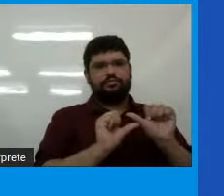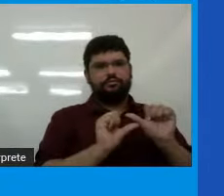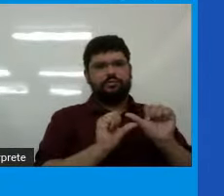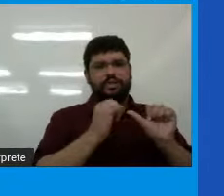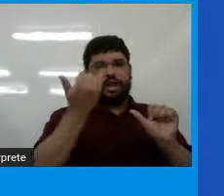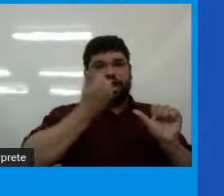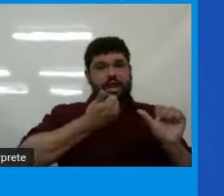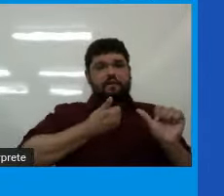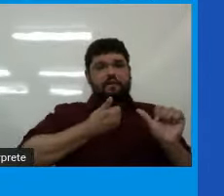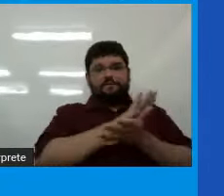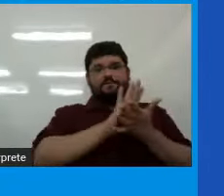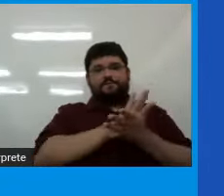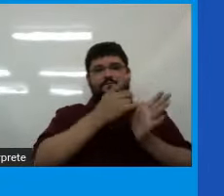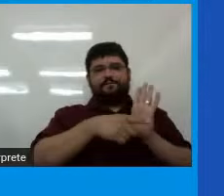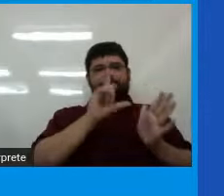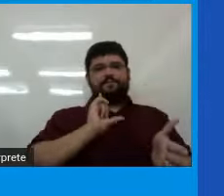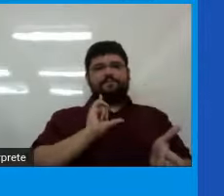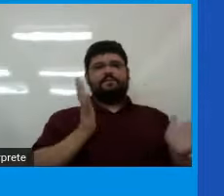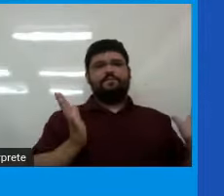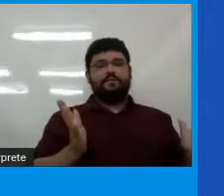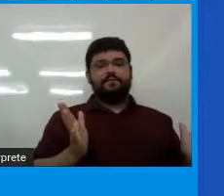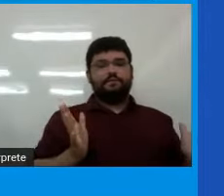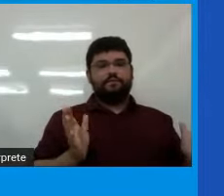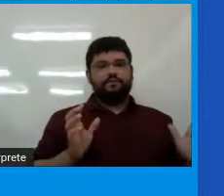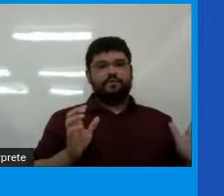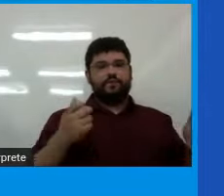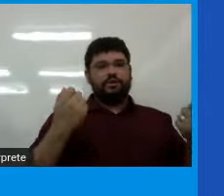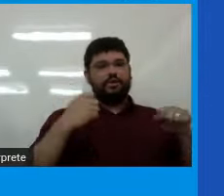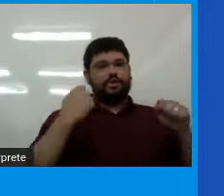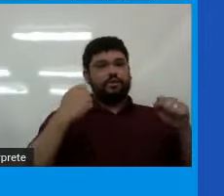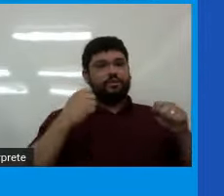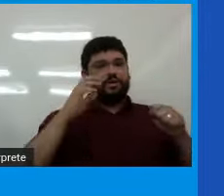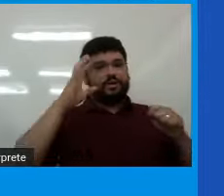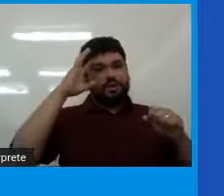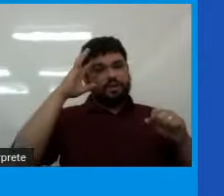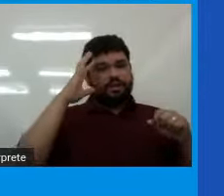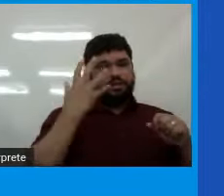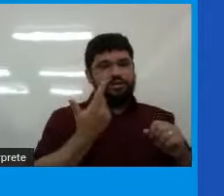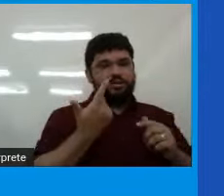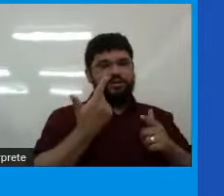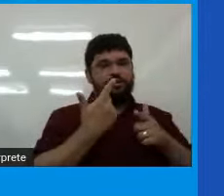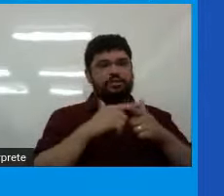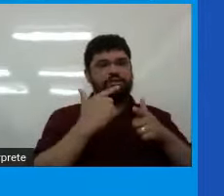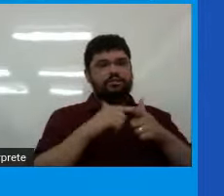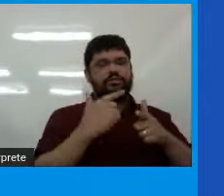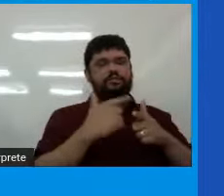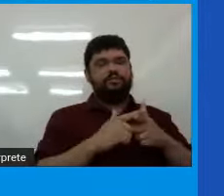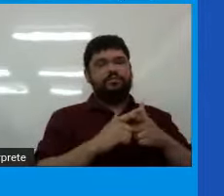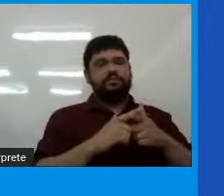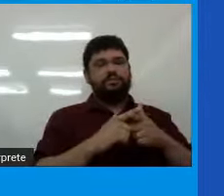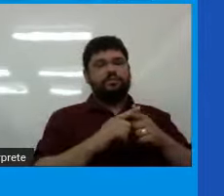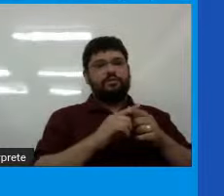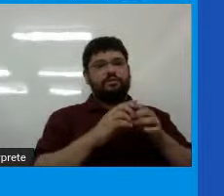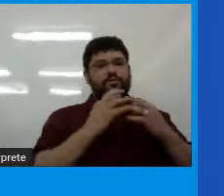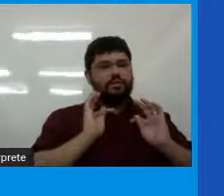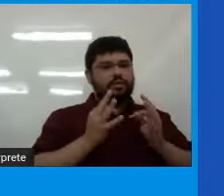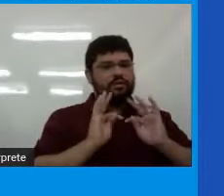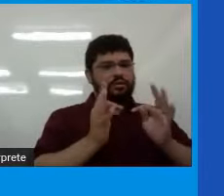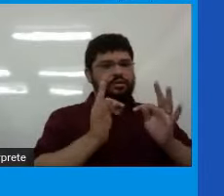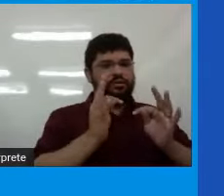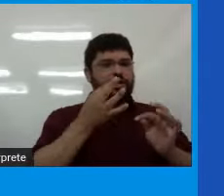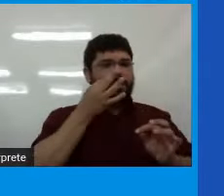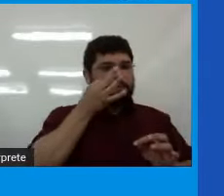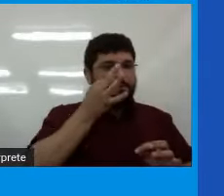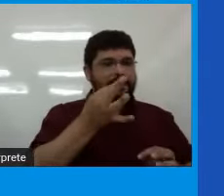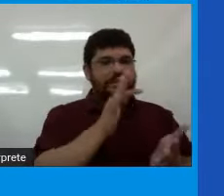prévio, ela exige, ela envolve o uso de soluções e práticas totalmente remotas, ou seja, totalmente não